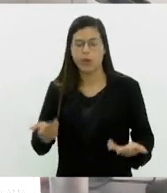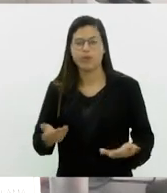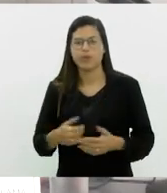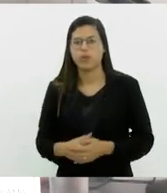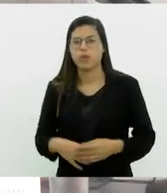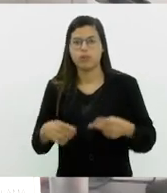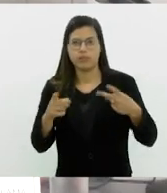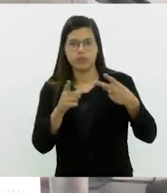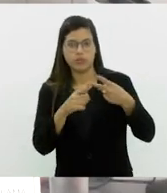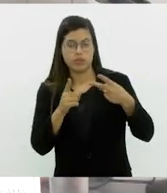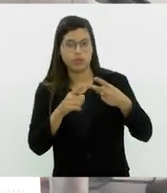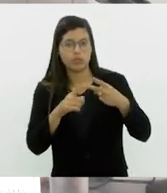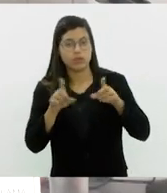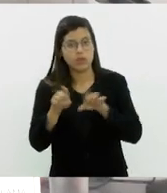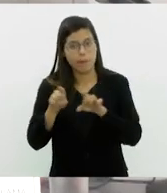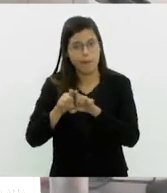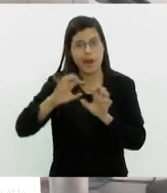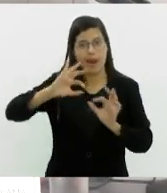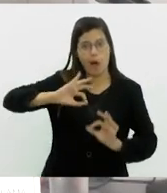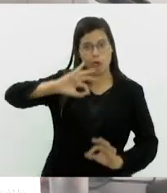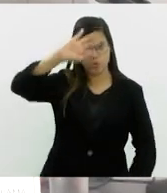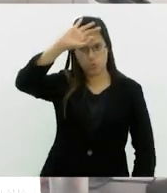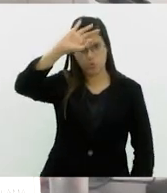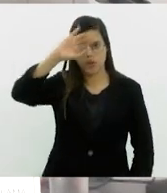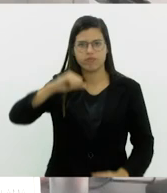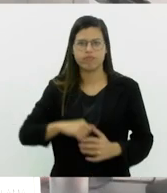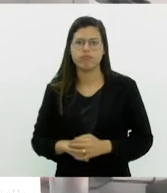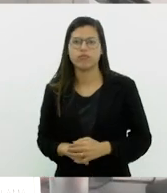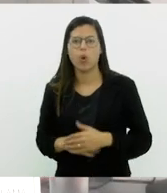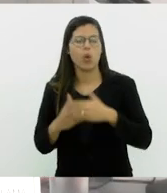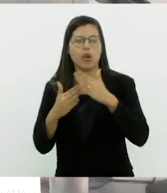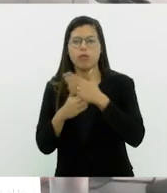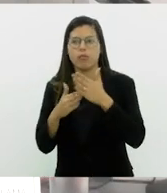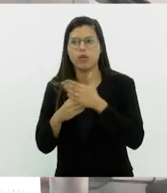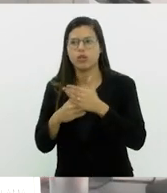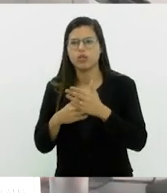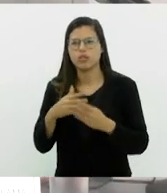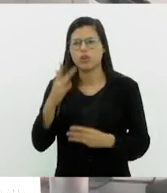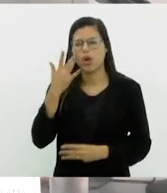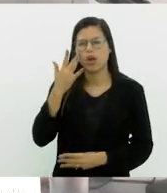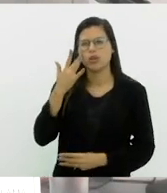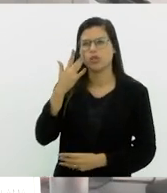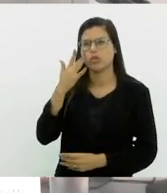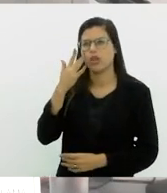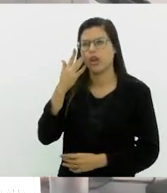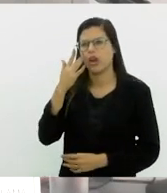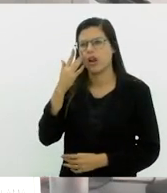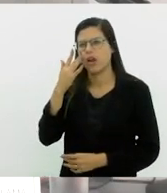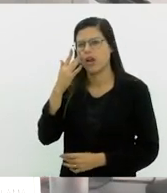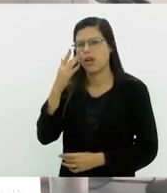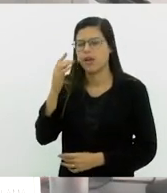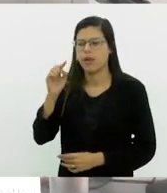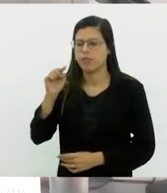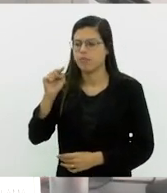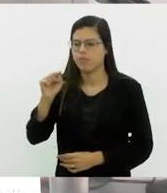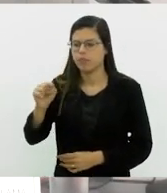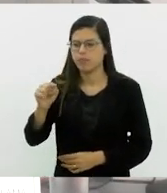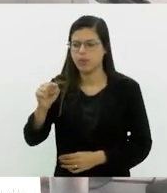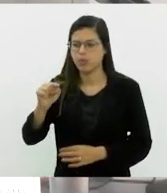ponto, altura mínima. Na época, a altura mínima estabelecida, se não me engano, foram 1.000 pés.